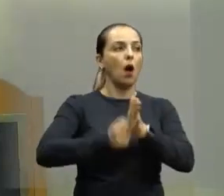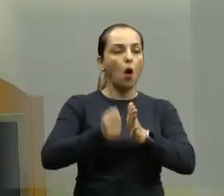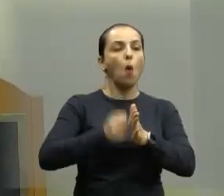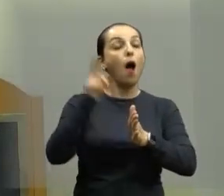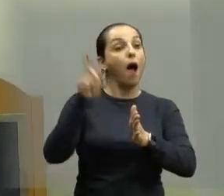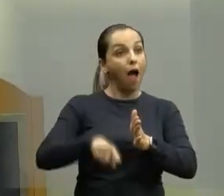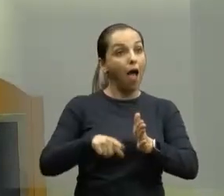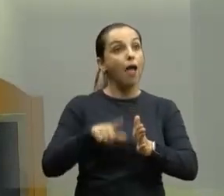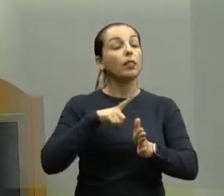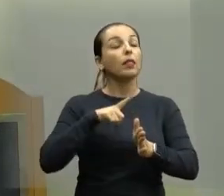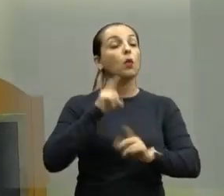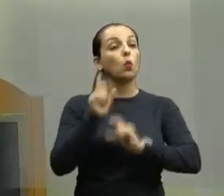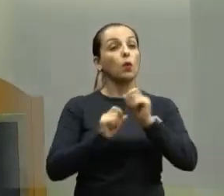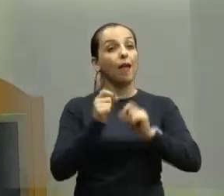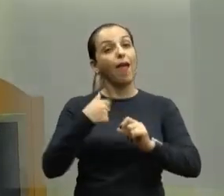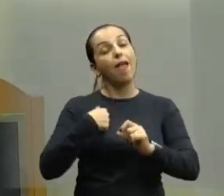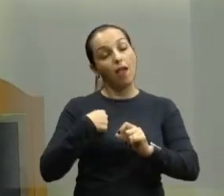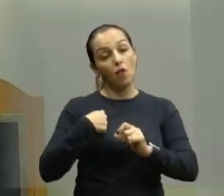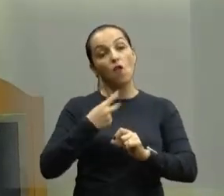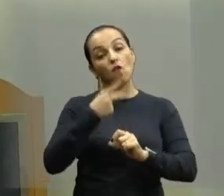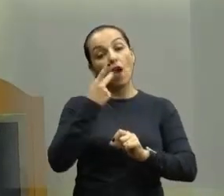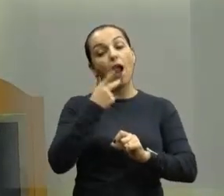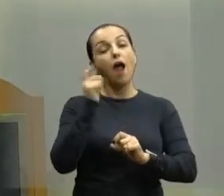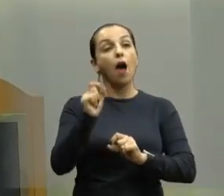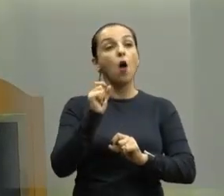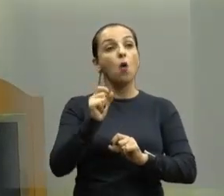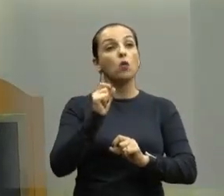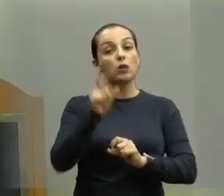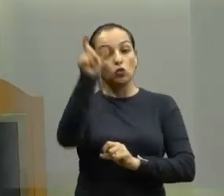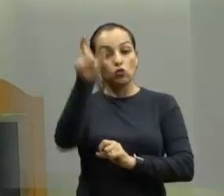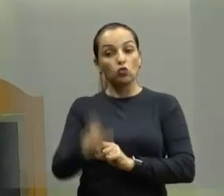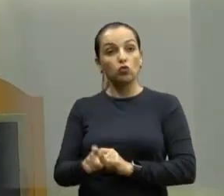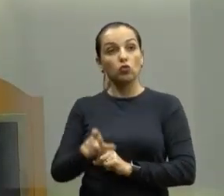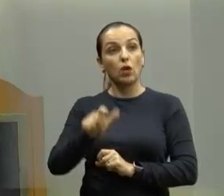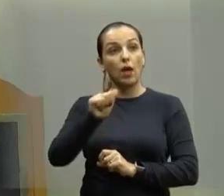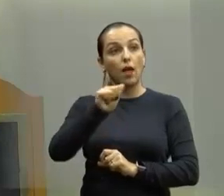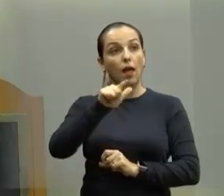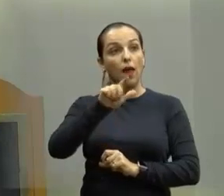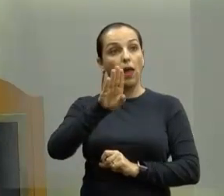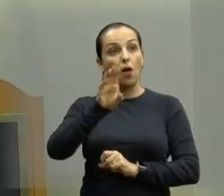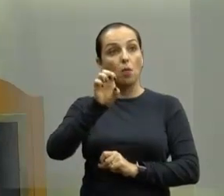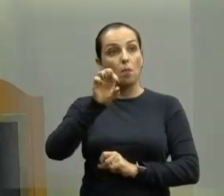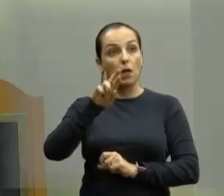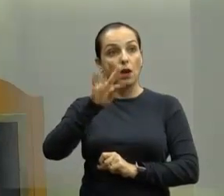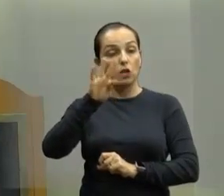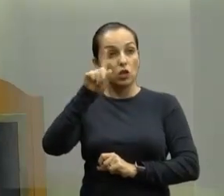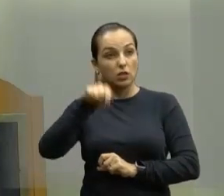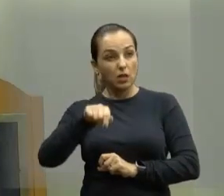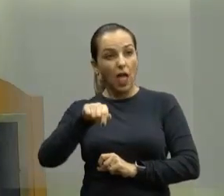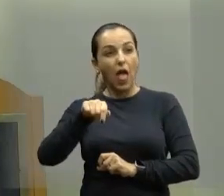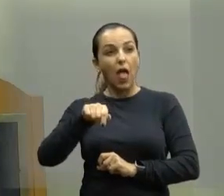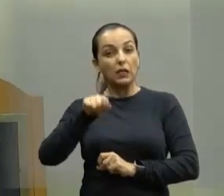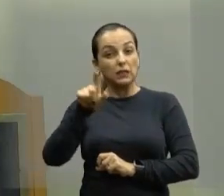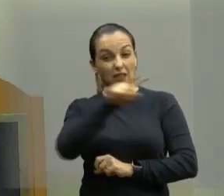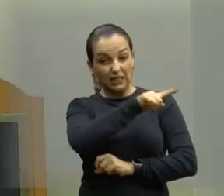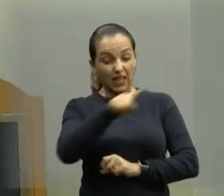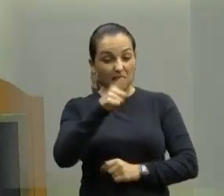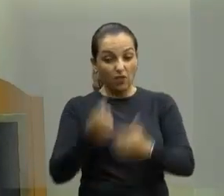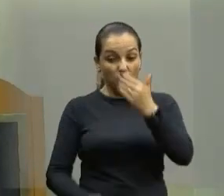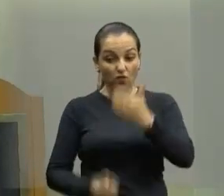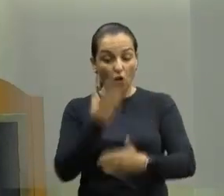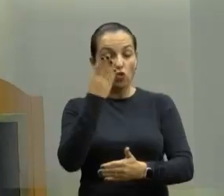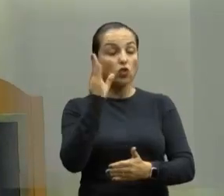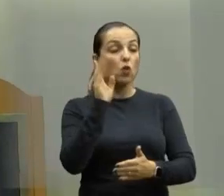E aí aonde eu não podia deixar de mencionar a figura do Albert do Isaías né que foram grandes fundadores aí da nossa